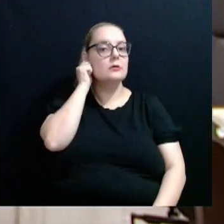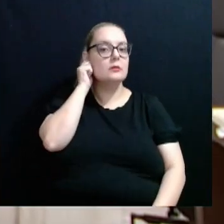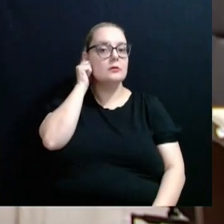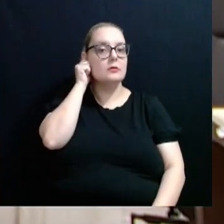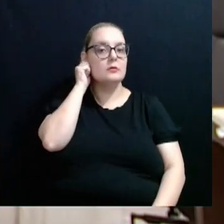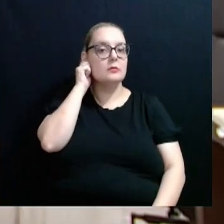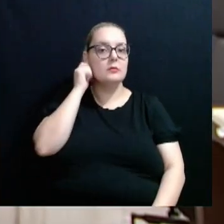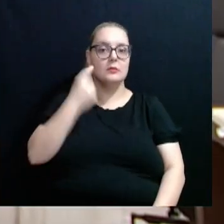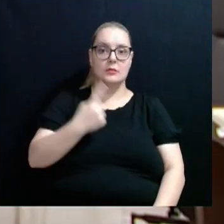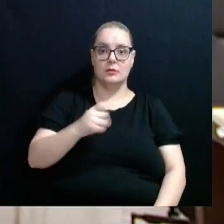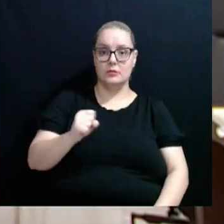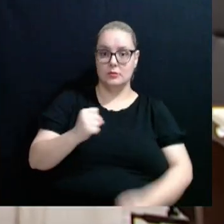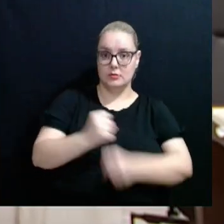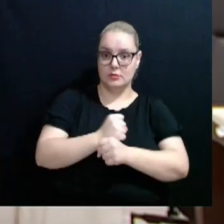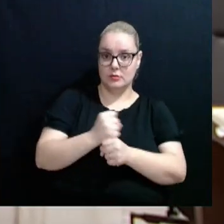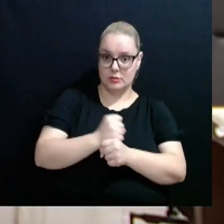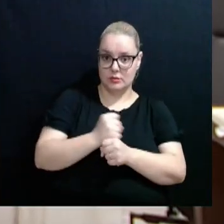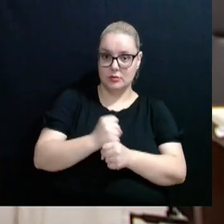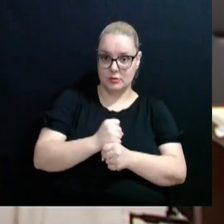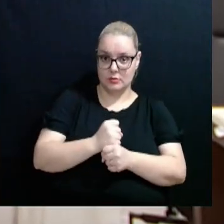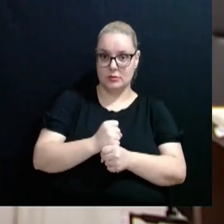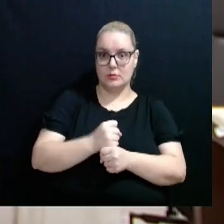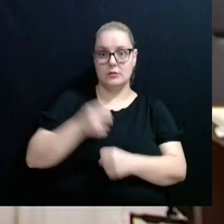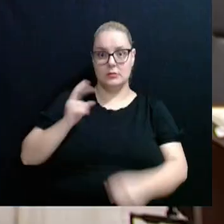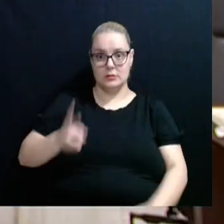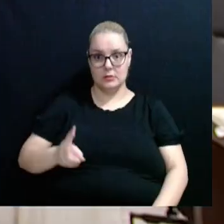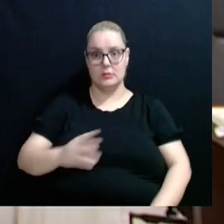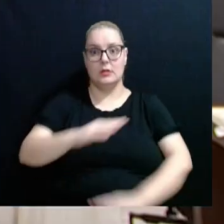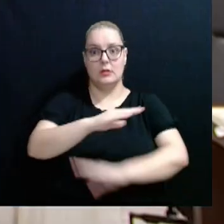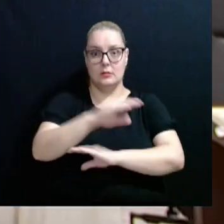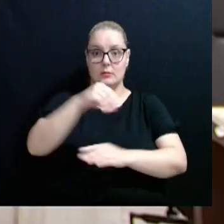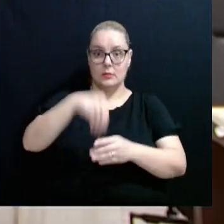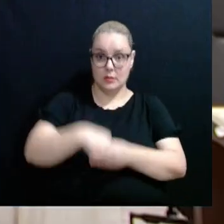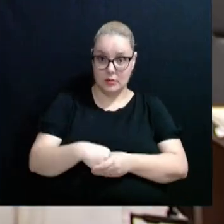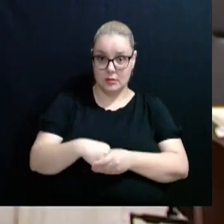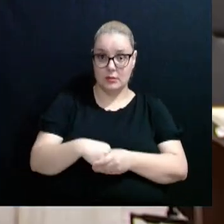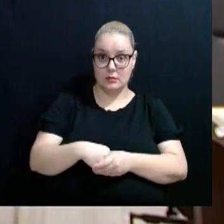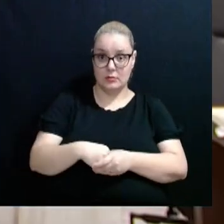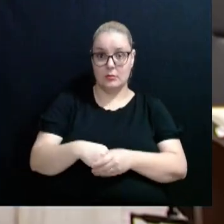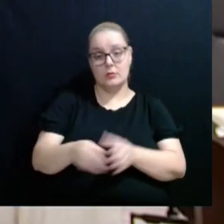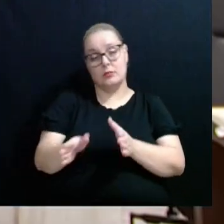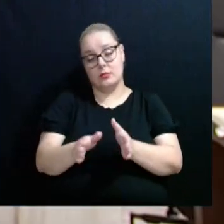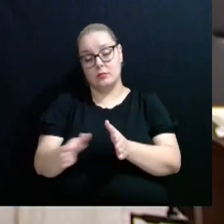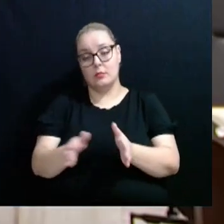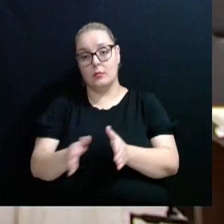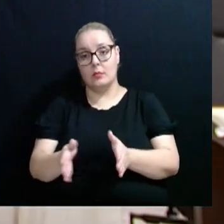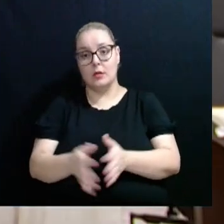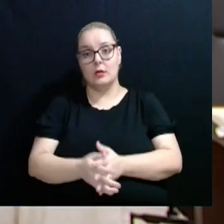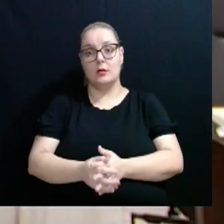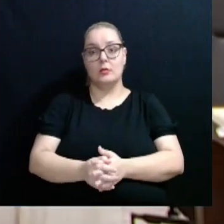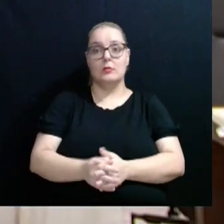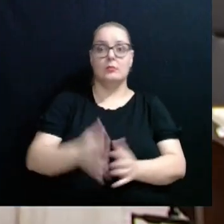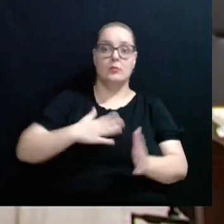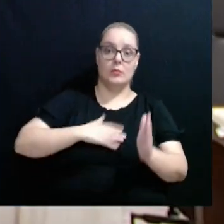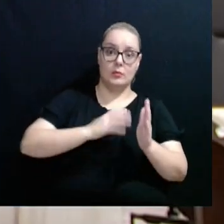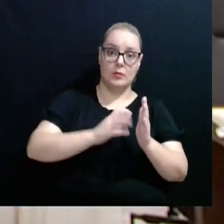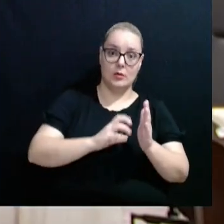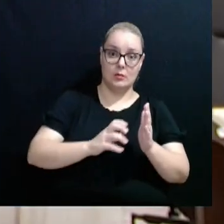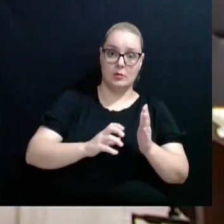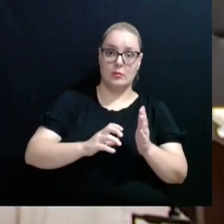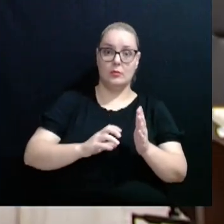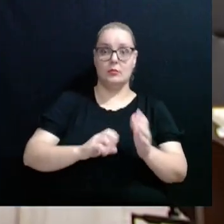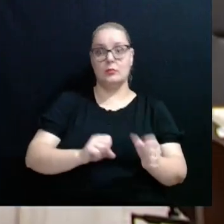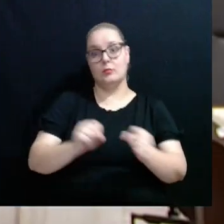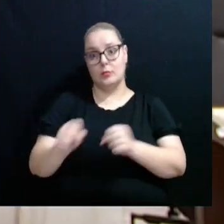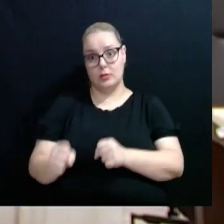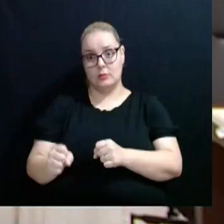anos ininterruptamente na Câmara Municipal e em um determinado momento o meu partido, o Partido Podemos, direcionou